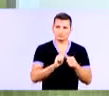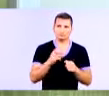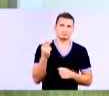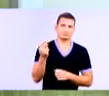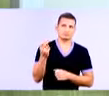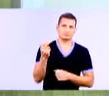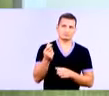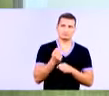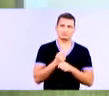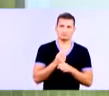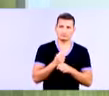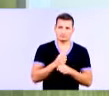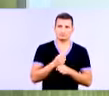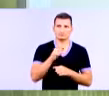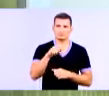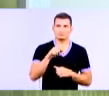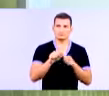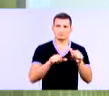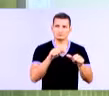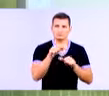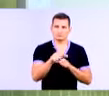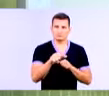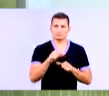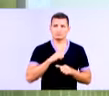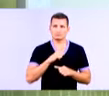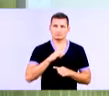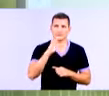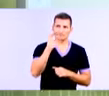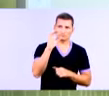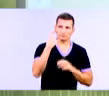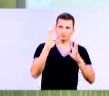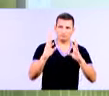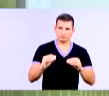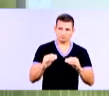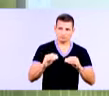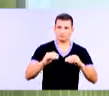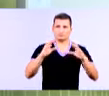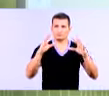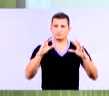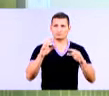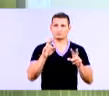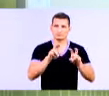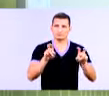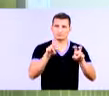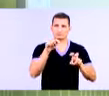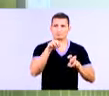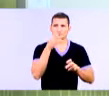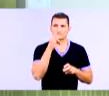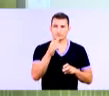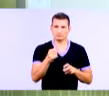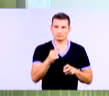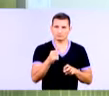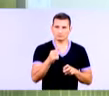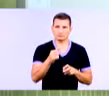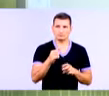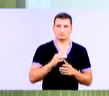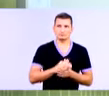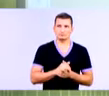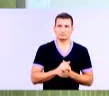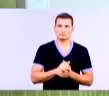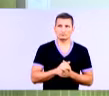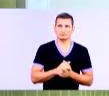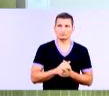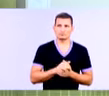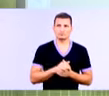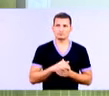tempo. A convenção do que está ligado está desligado. Gente, um computador nada mais é do que um equipamento eletrônico, né? O